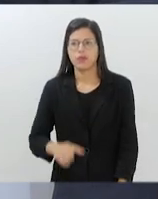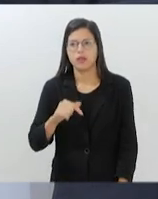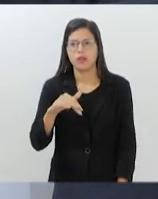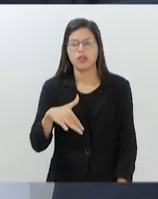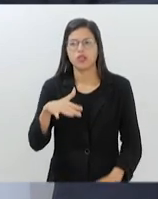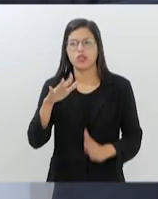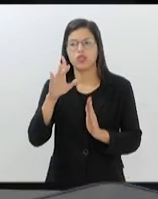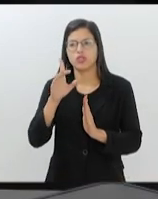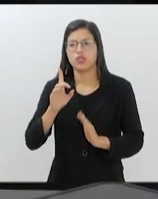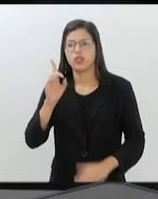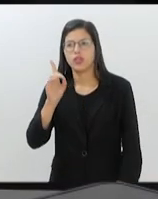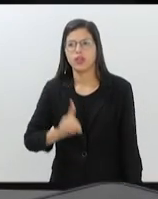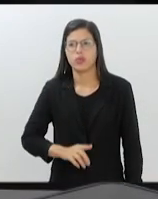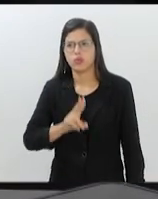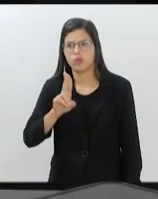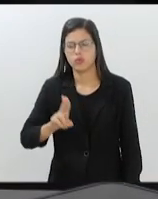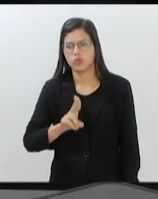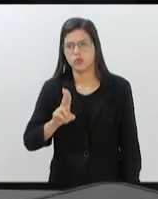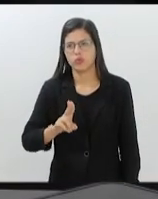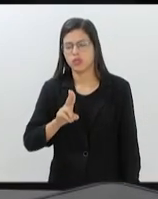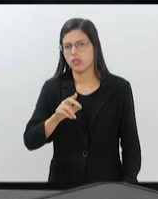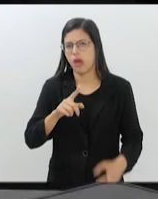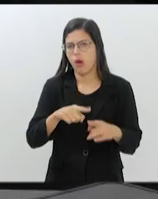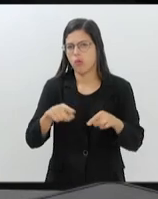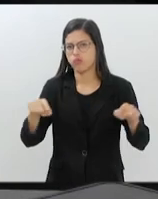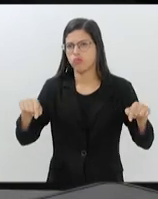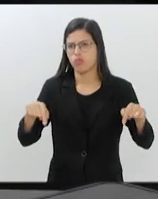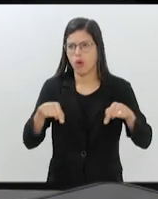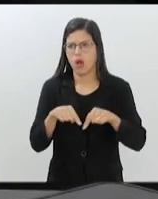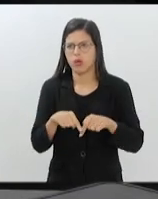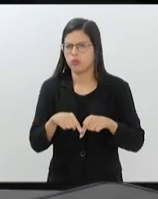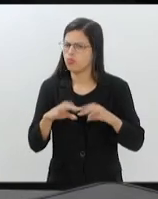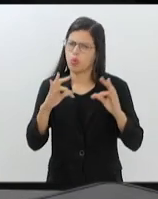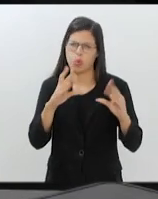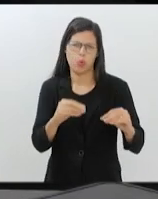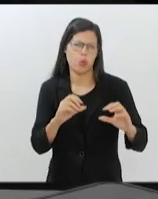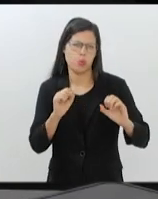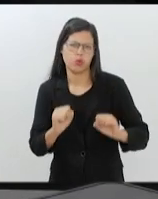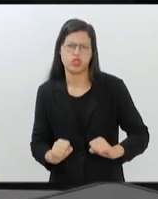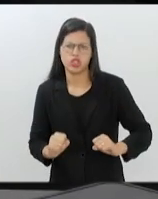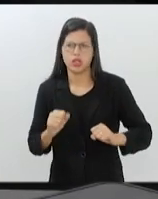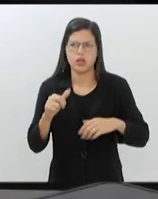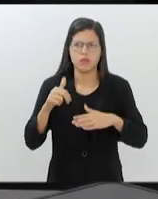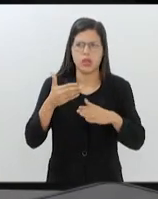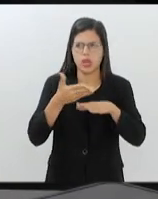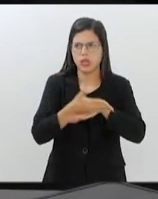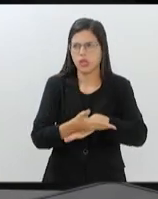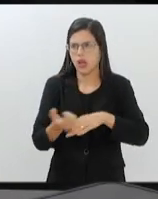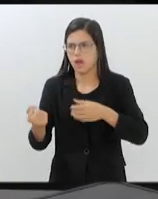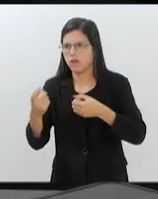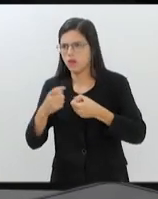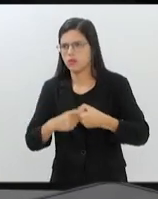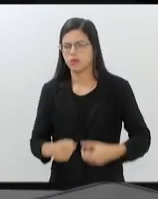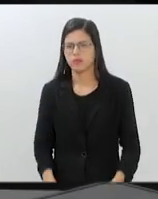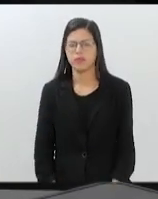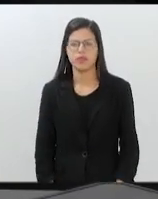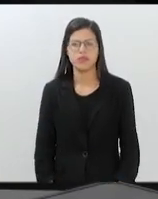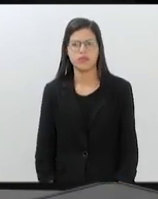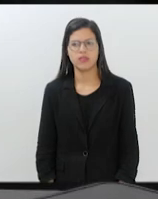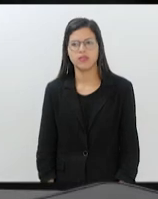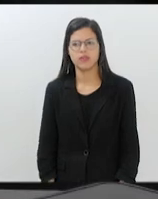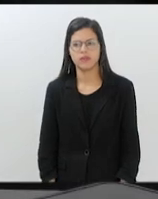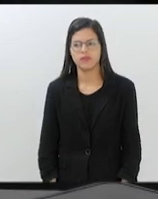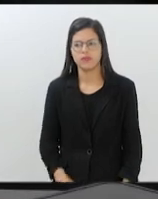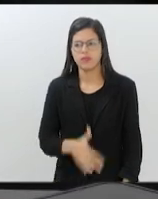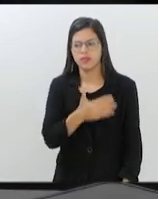suí todo mundo podia entrar subir sair e voltar Então olha só são 100